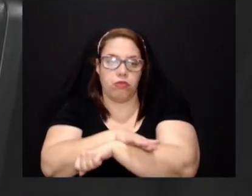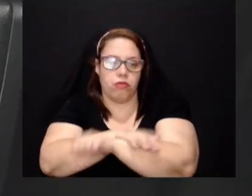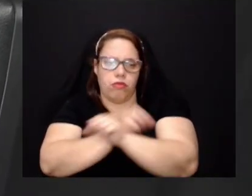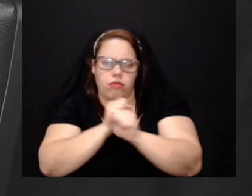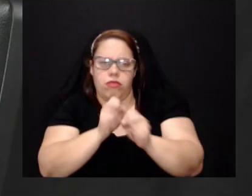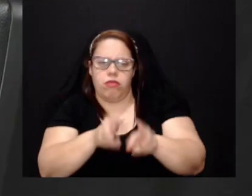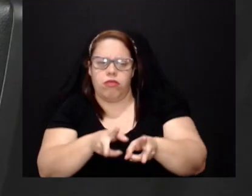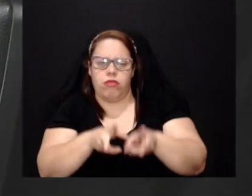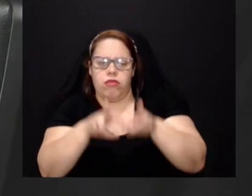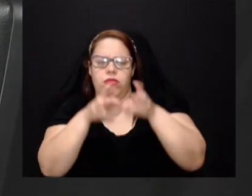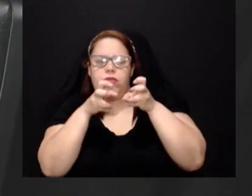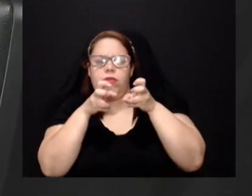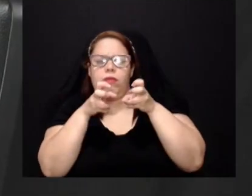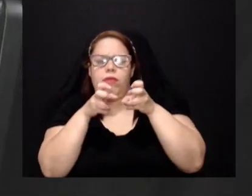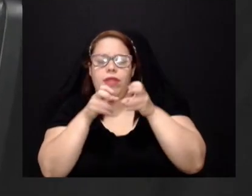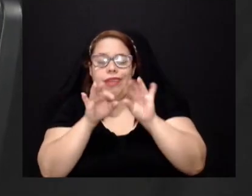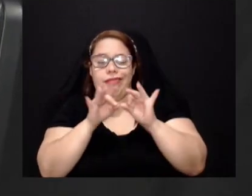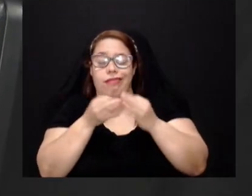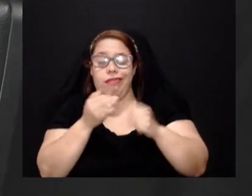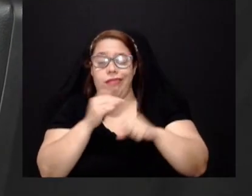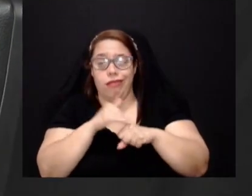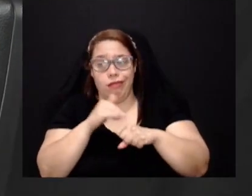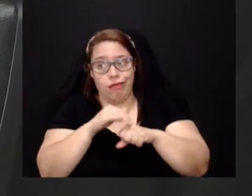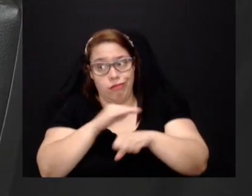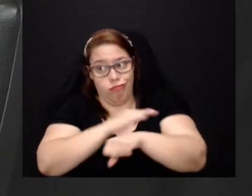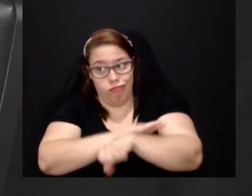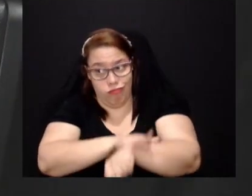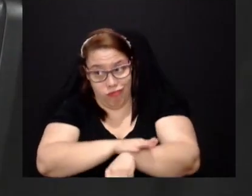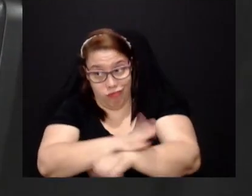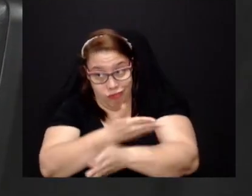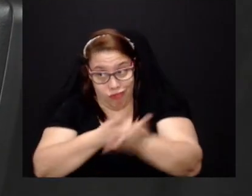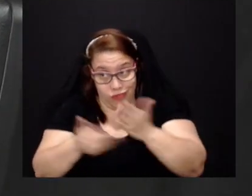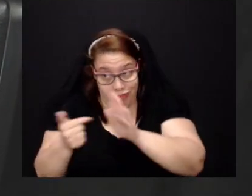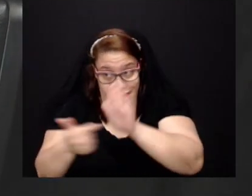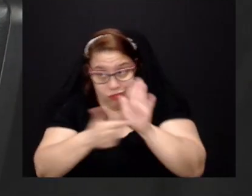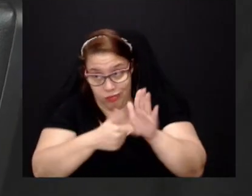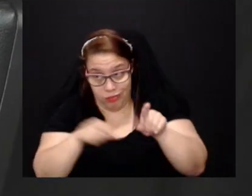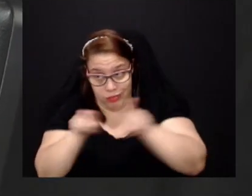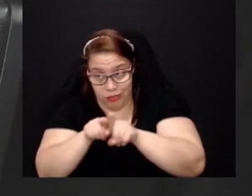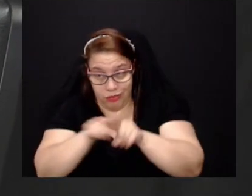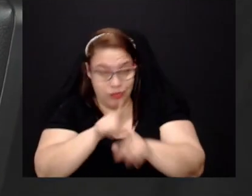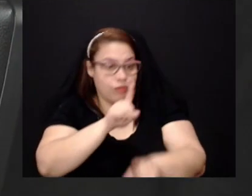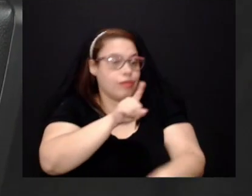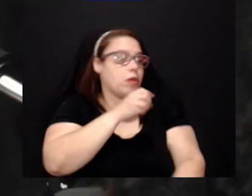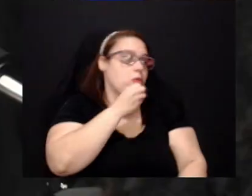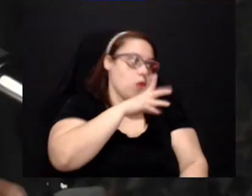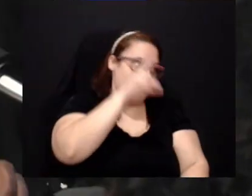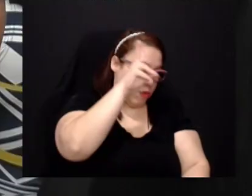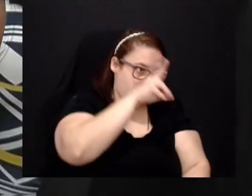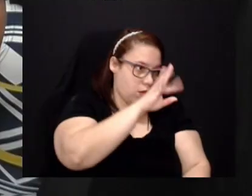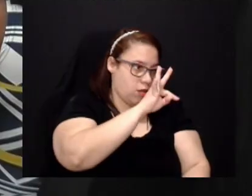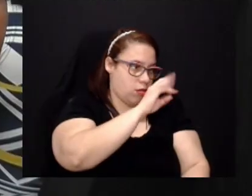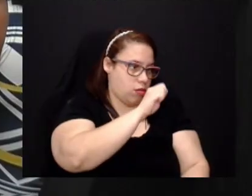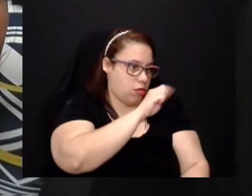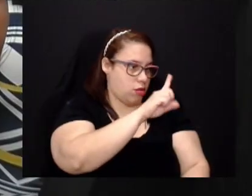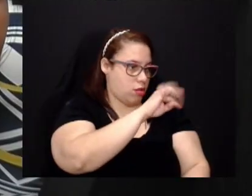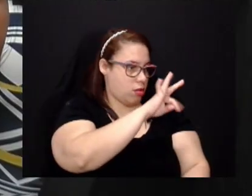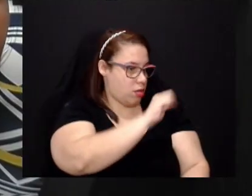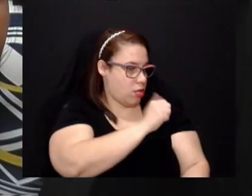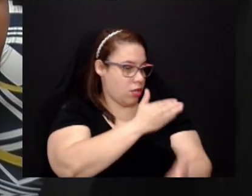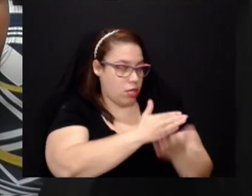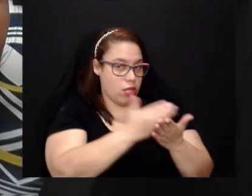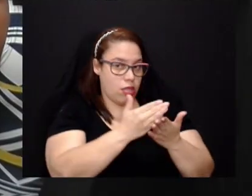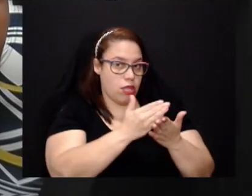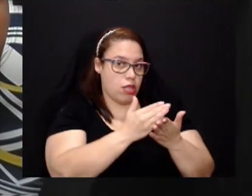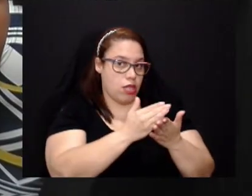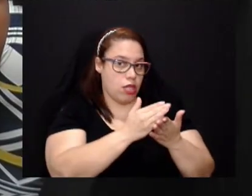as sutilezas que o racismo nos traz também, né? Bem lembrado. Thalita, você mencionou no início, né, da nossa